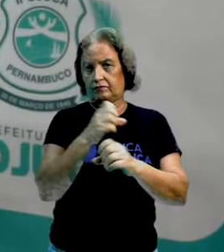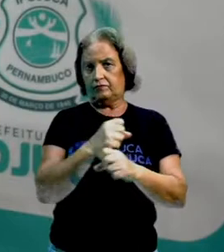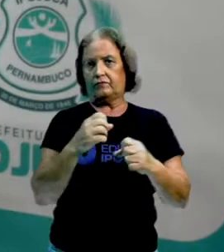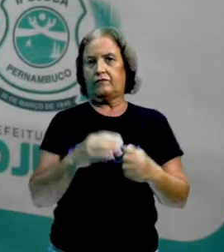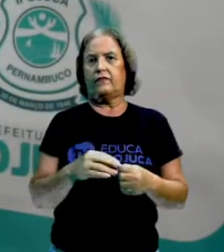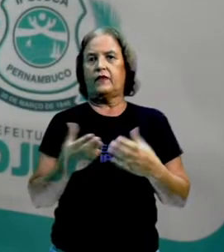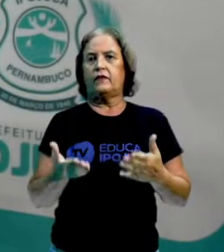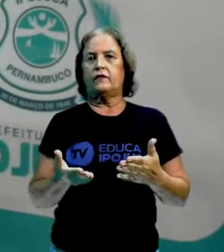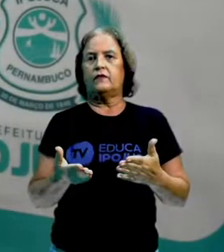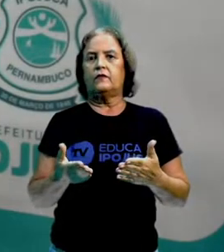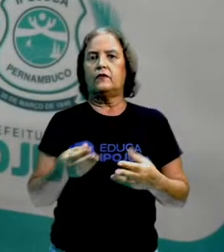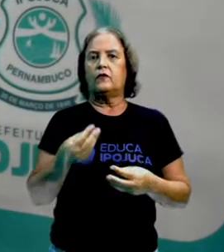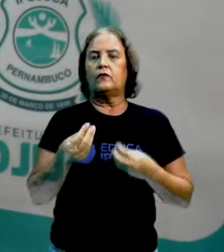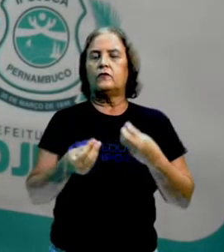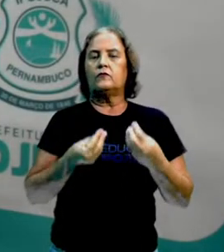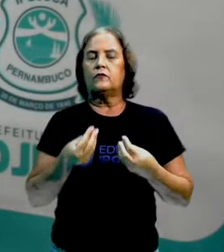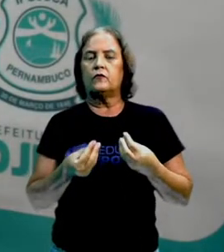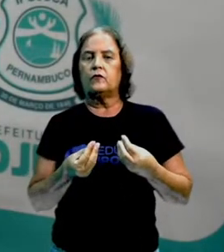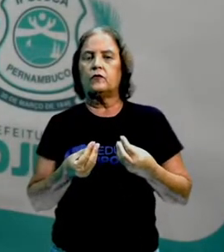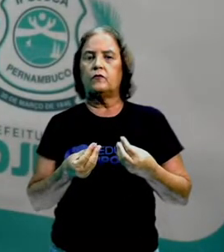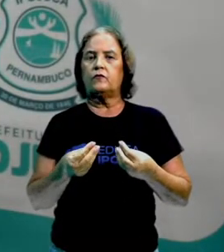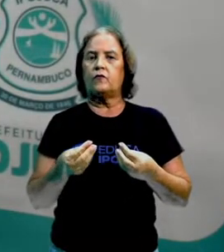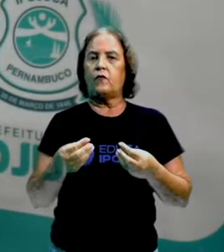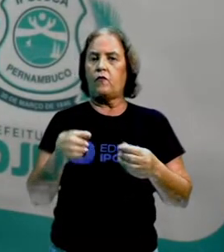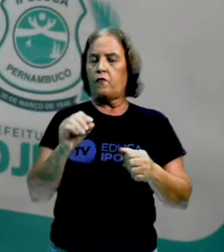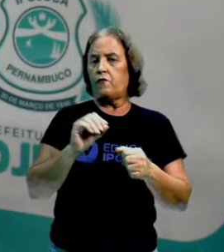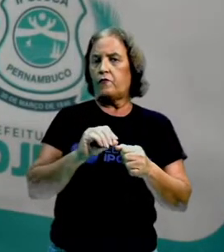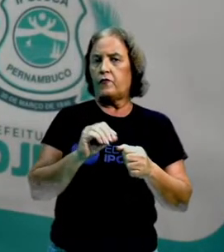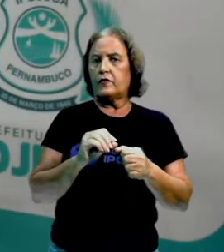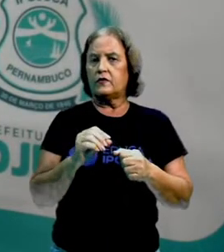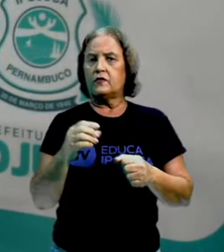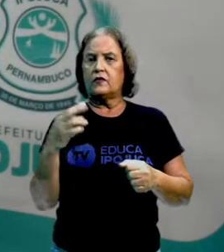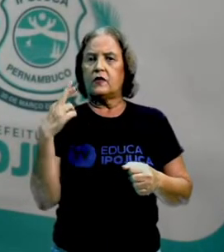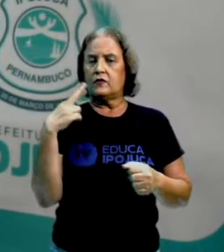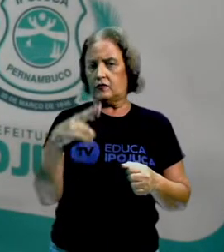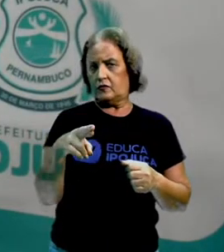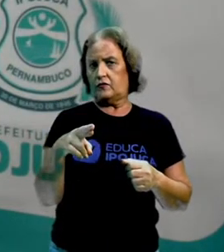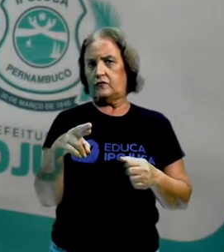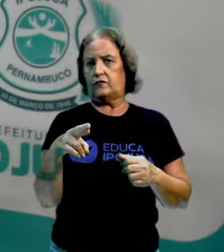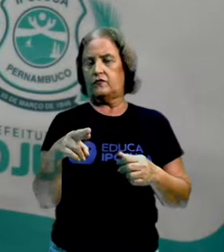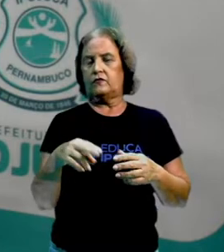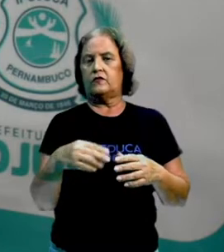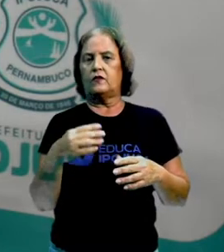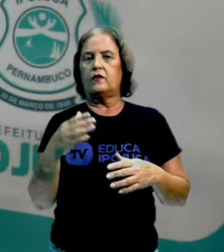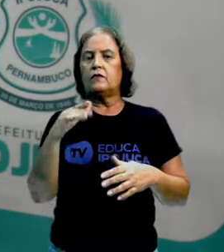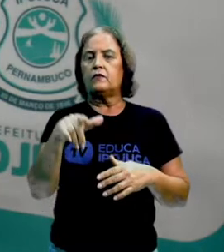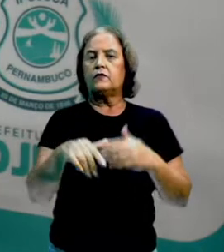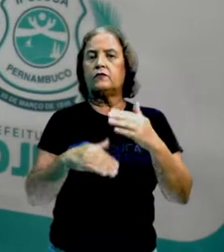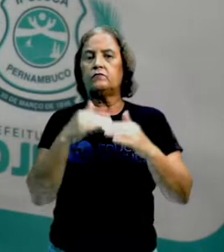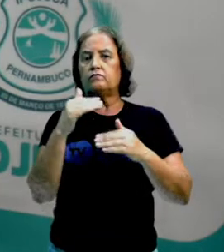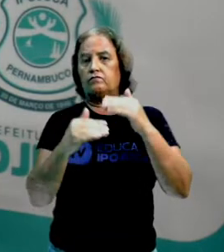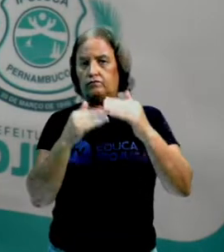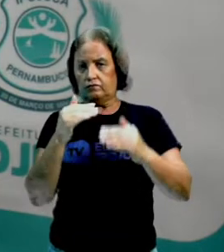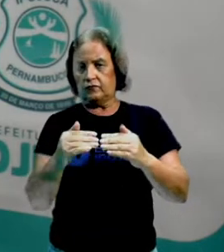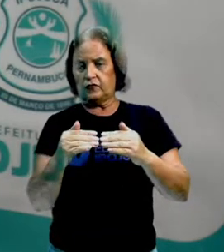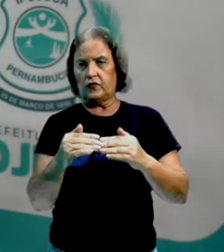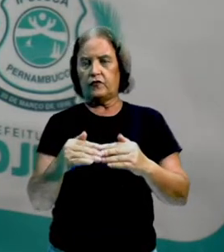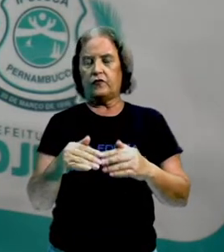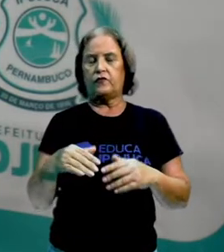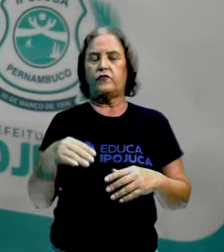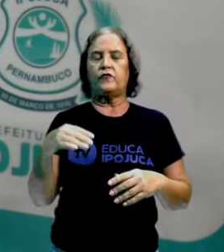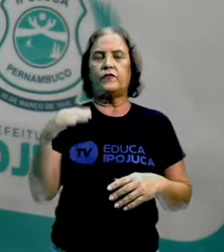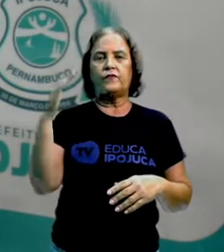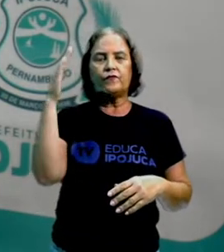aqui. Qual é a proposta de resolver, de solucionar problemas? É para que vocês desenvolvam a habilidade de